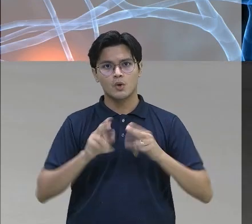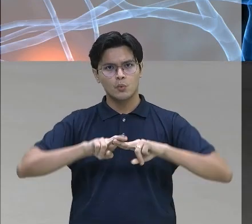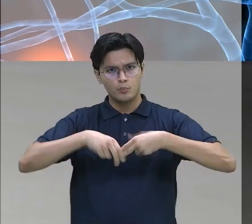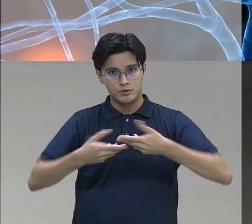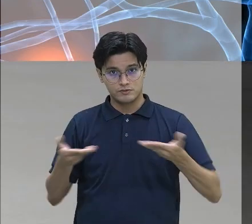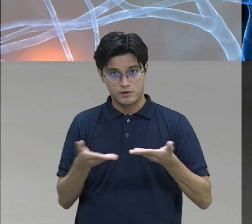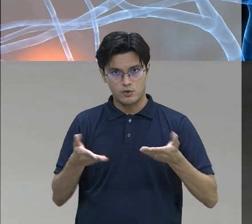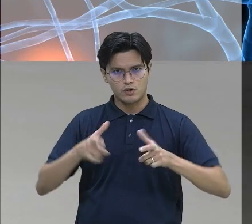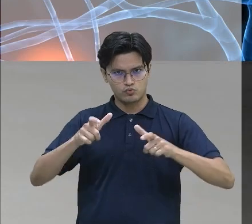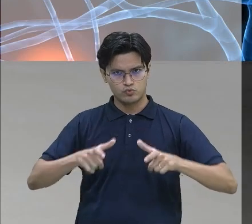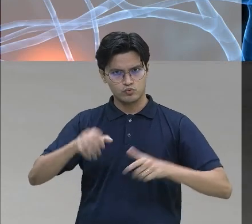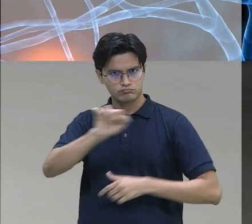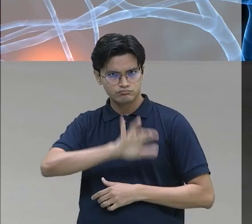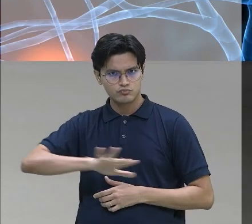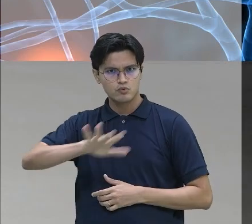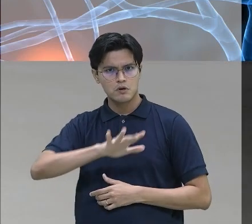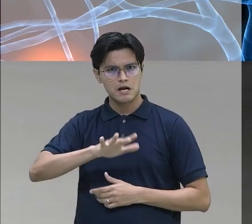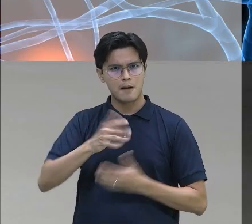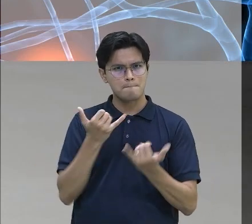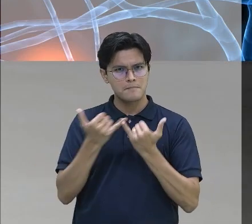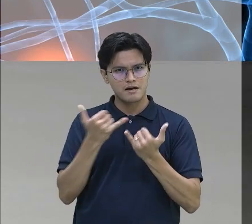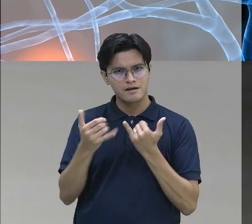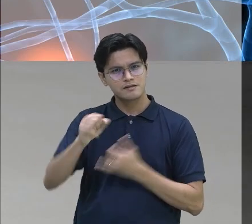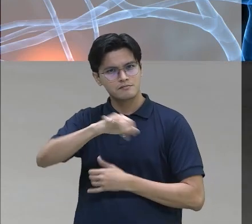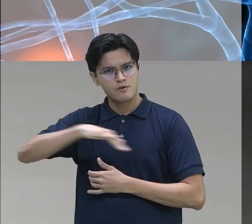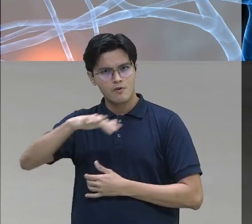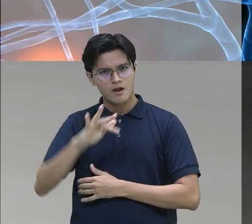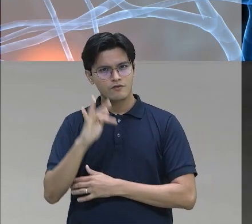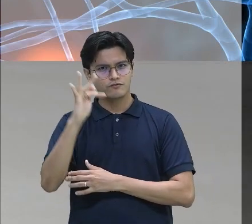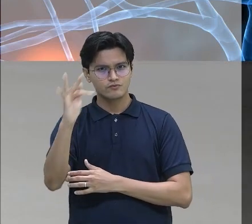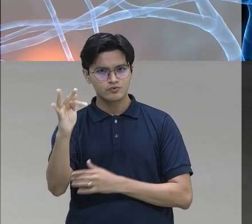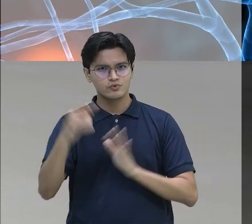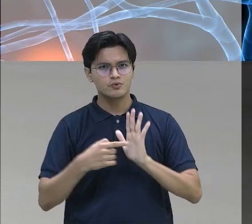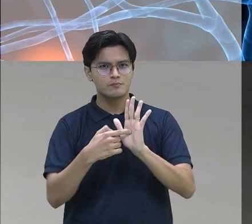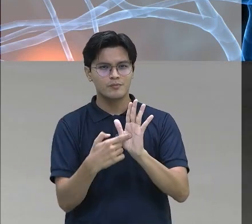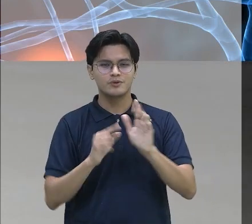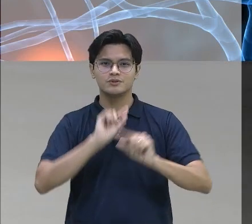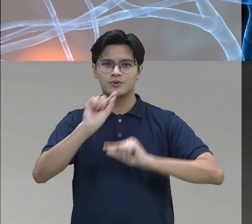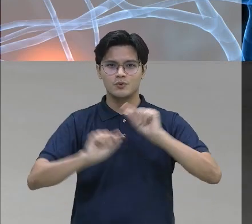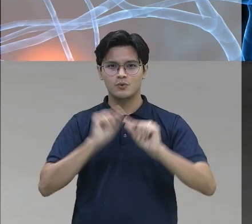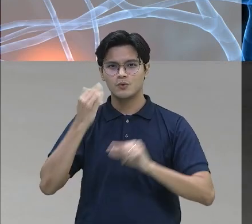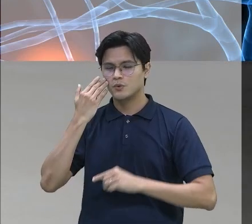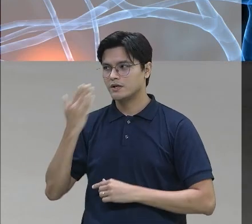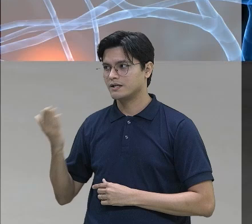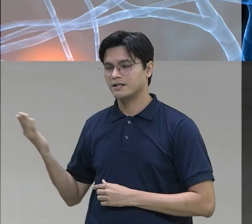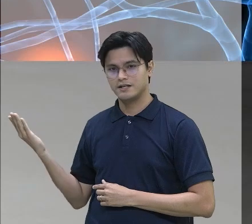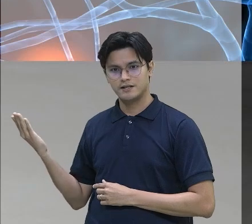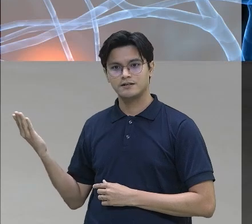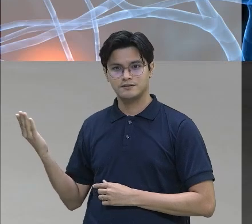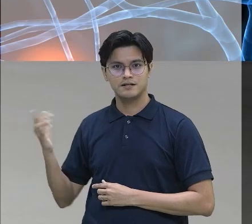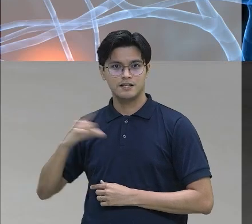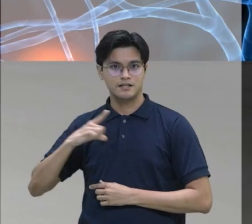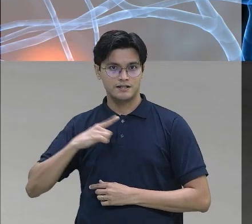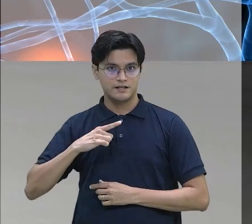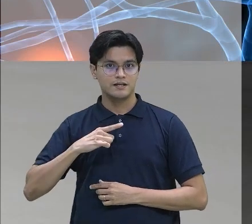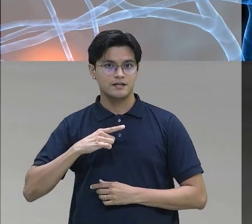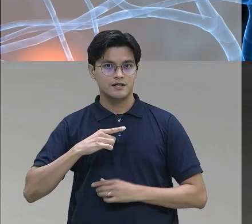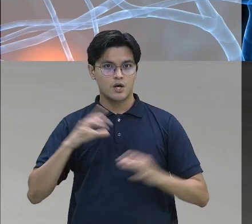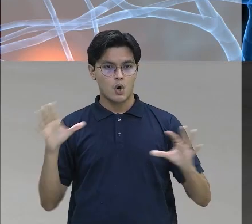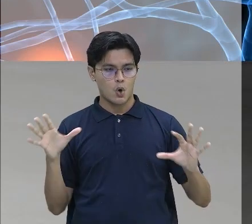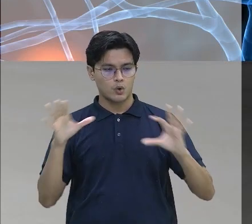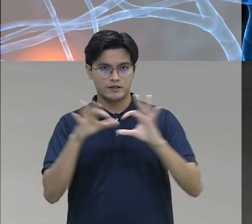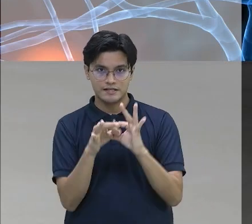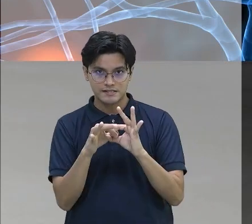mostrar as células desse tecido nervoso e as conexões, né, que são como verdadeiros faíscas, né, já que temos